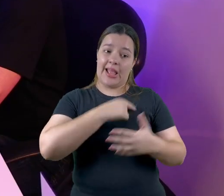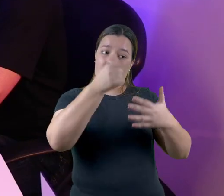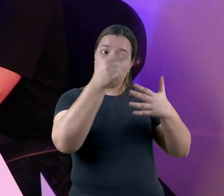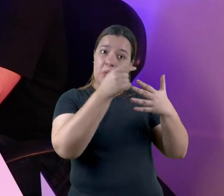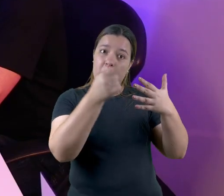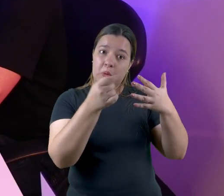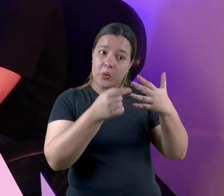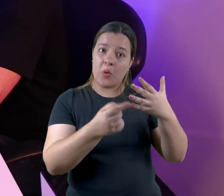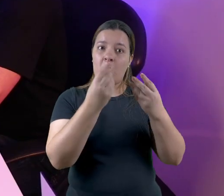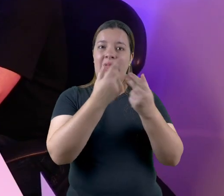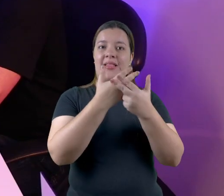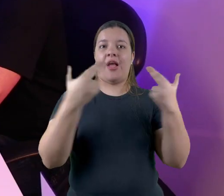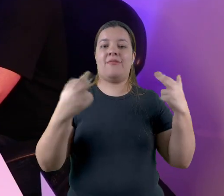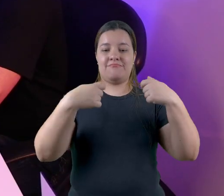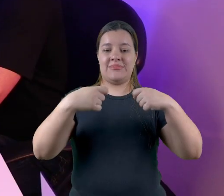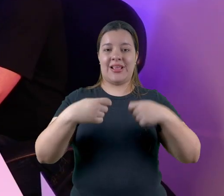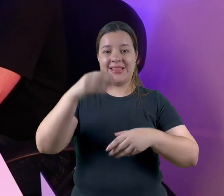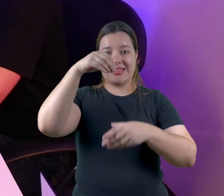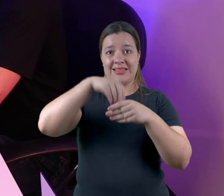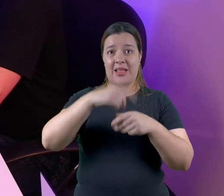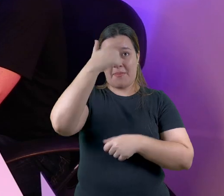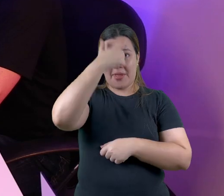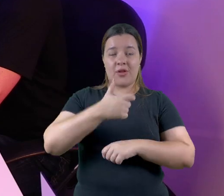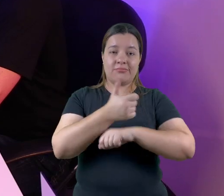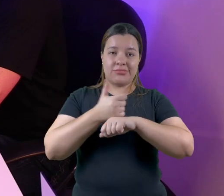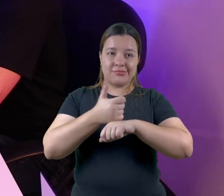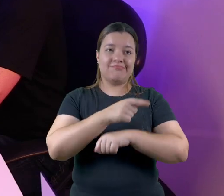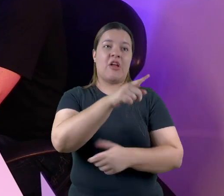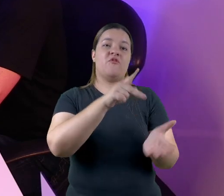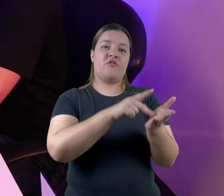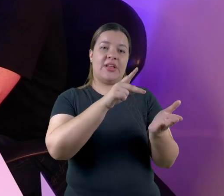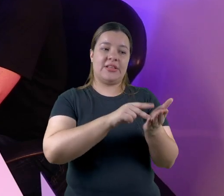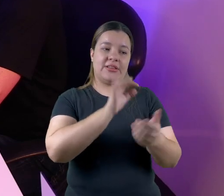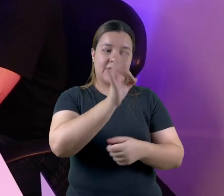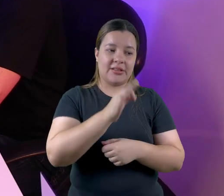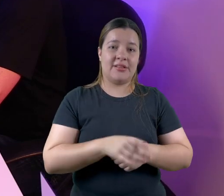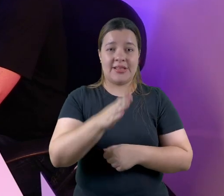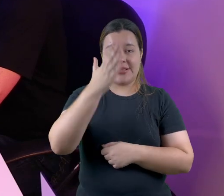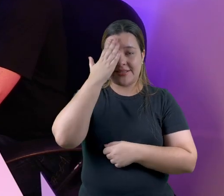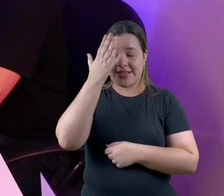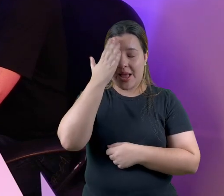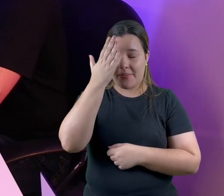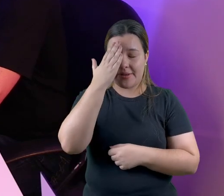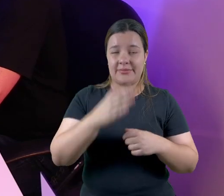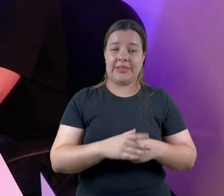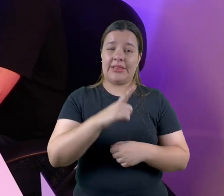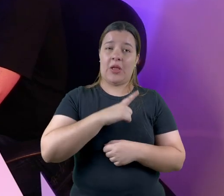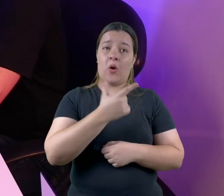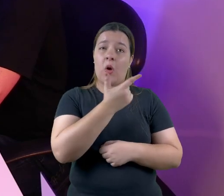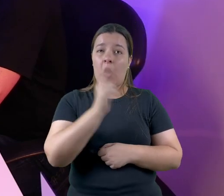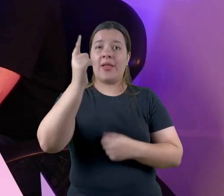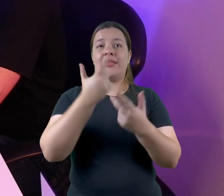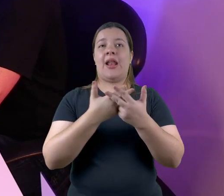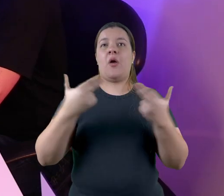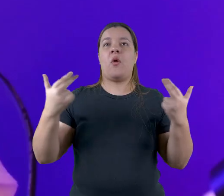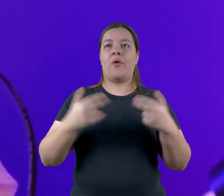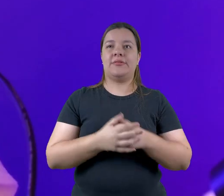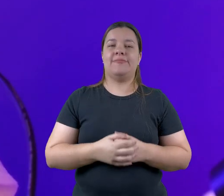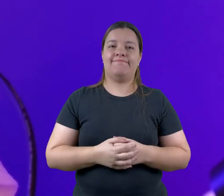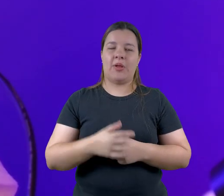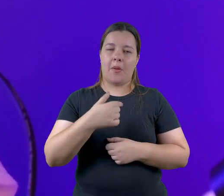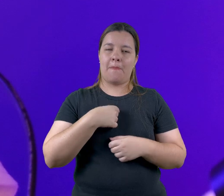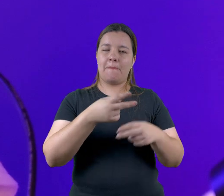série de de né de pontos que a gente precisa é verdade é verdade e e você sabe Marcelo que tem uma outra coisa